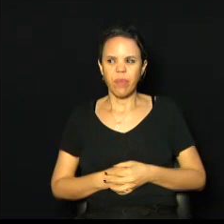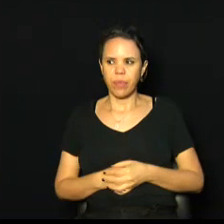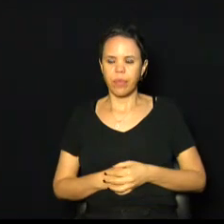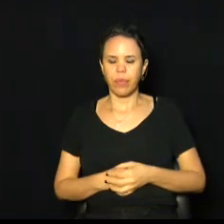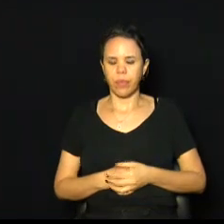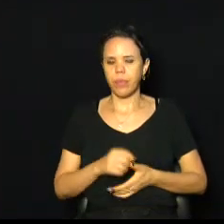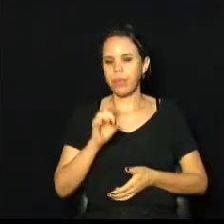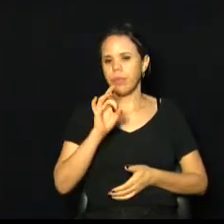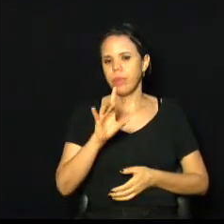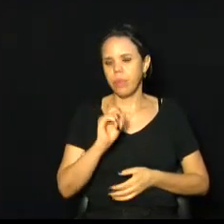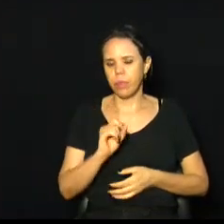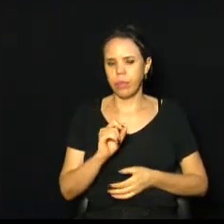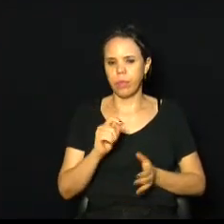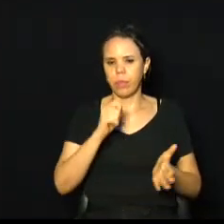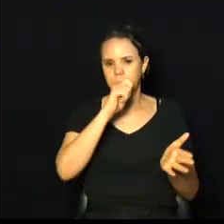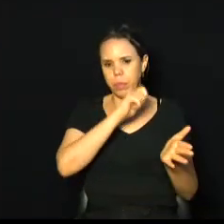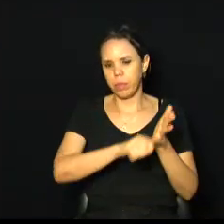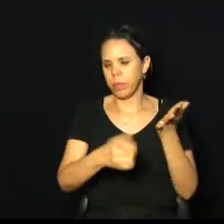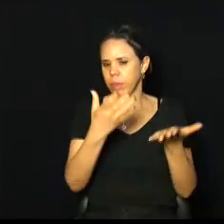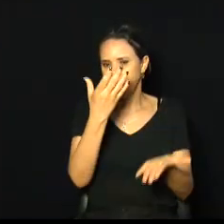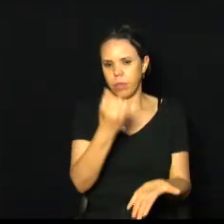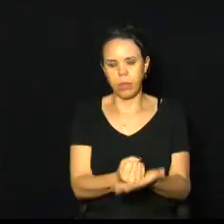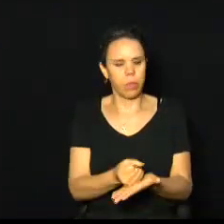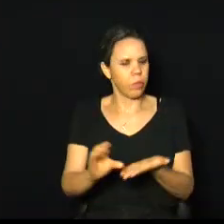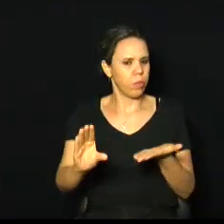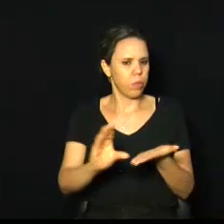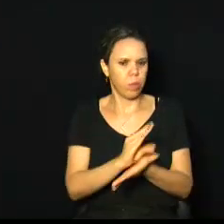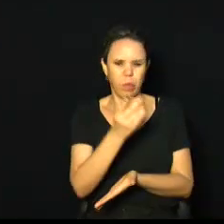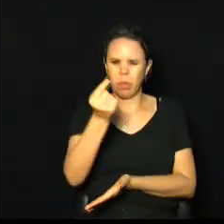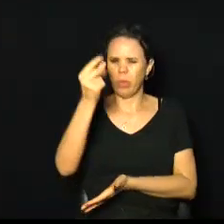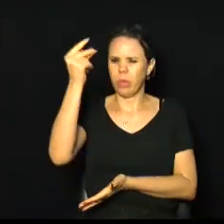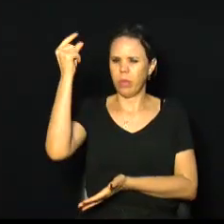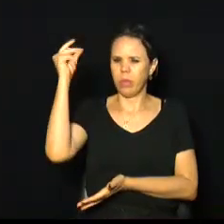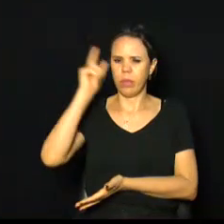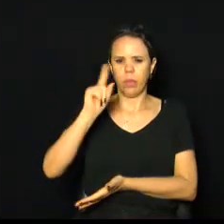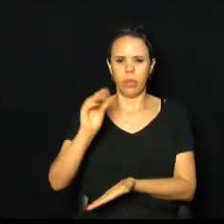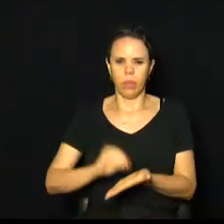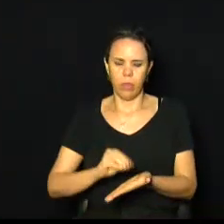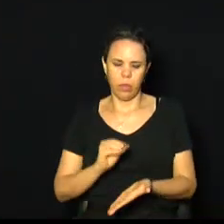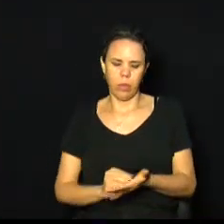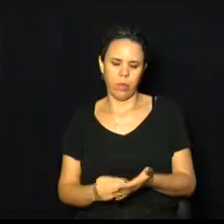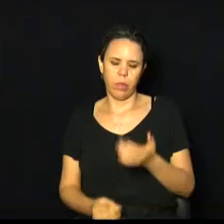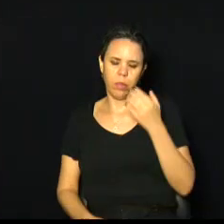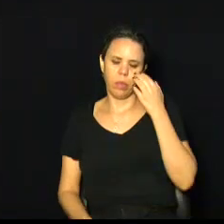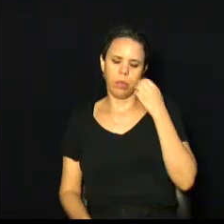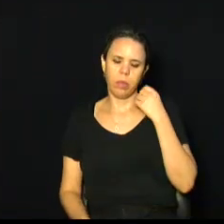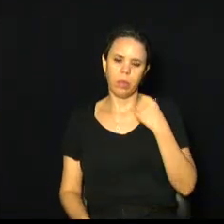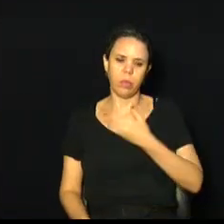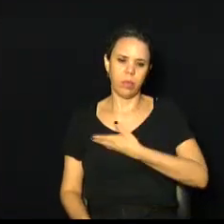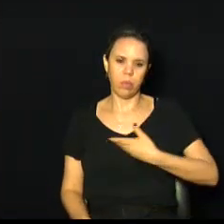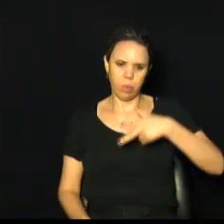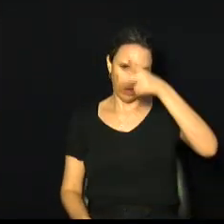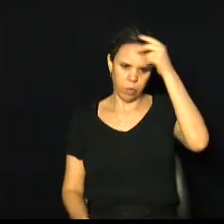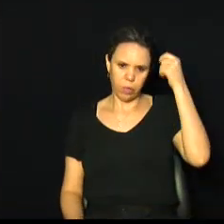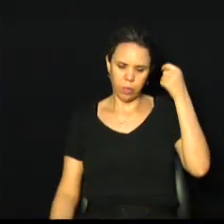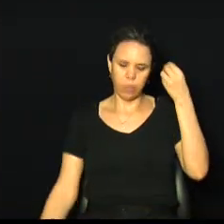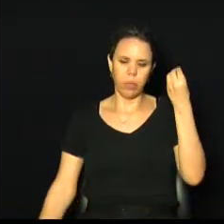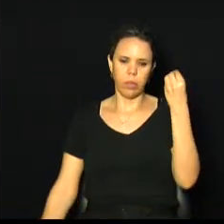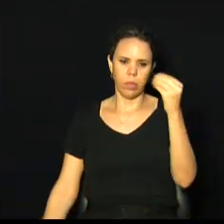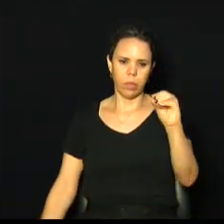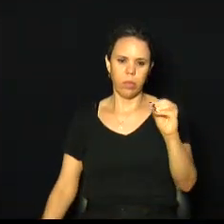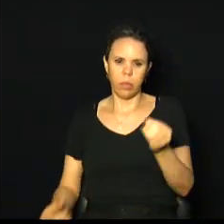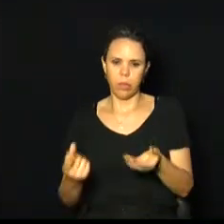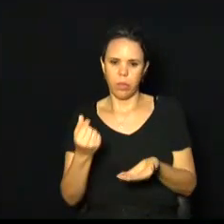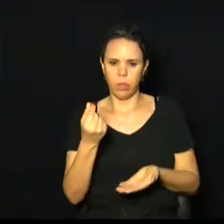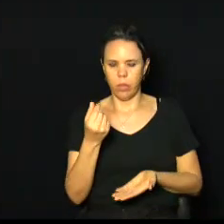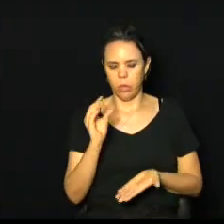Só que a rubrica não recebe recursos há muito tempo, porque é o Poder Executivo que coloca esse